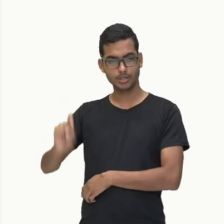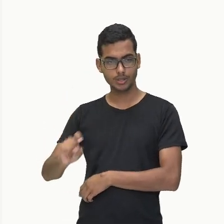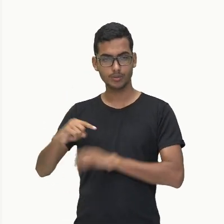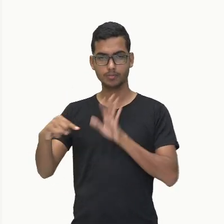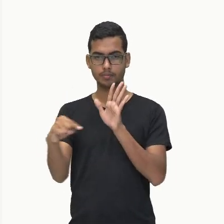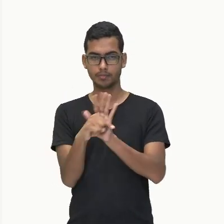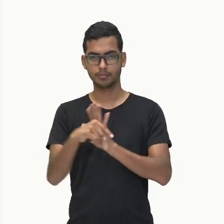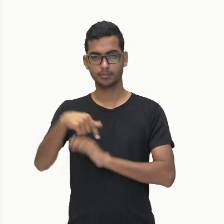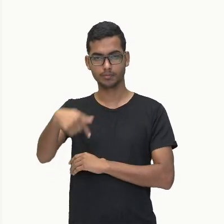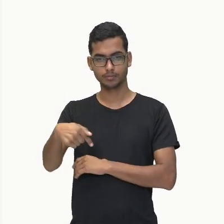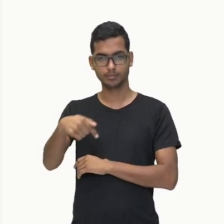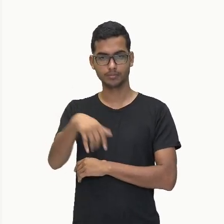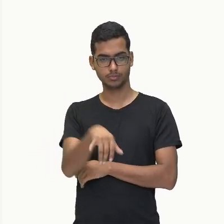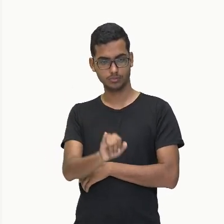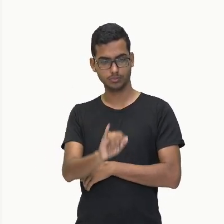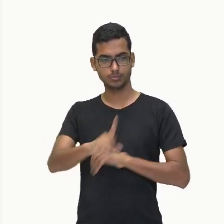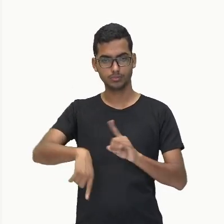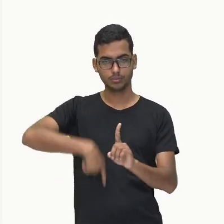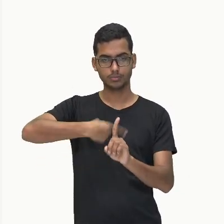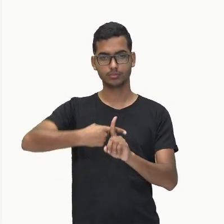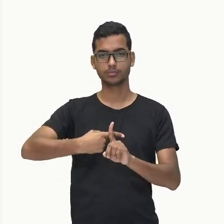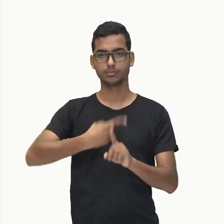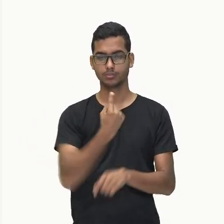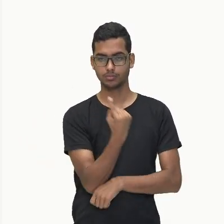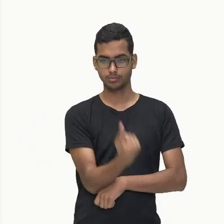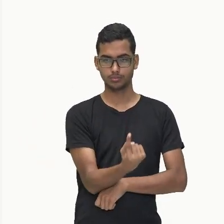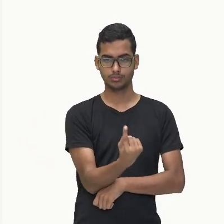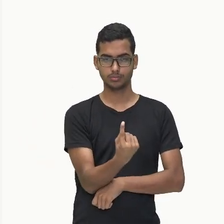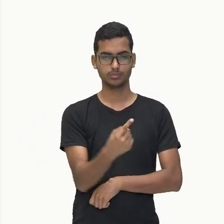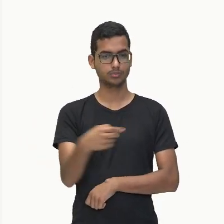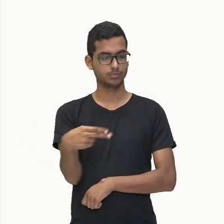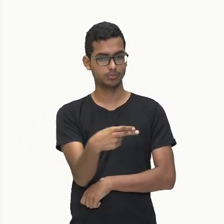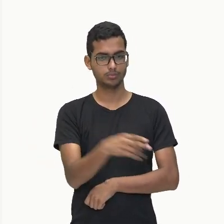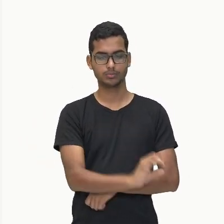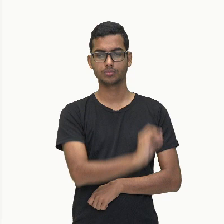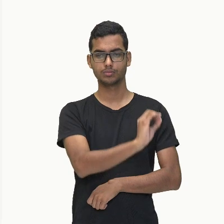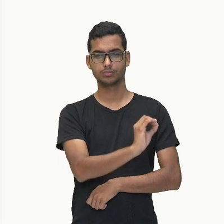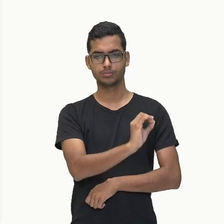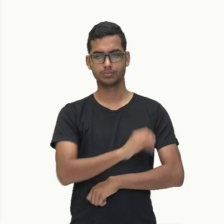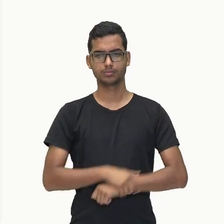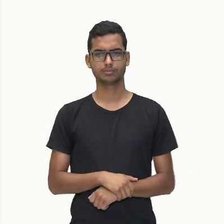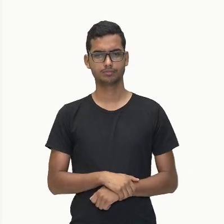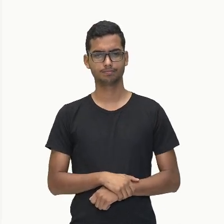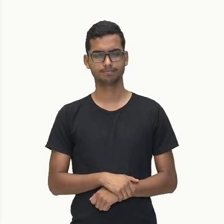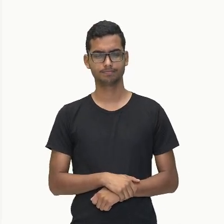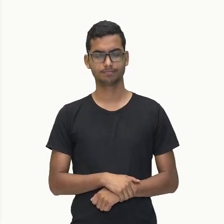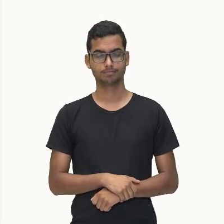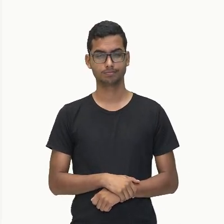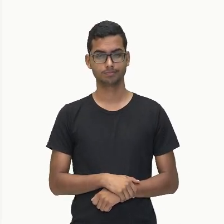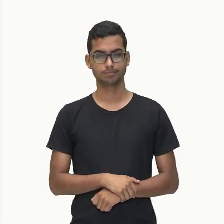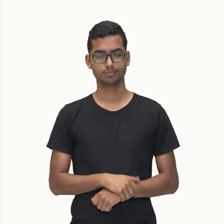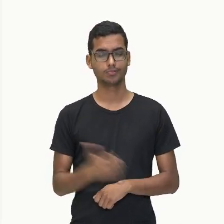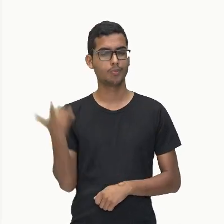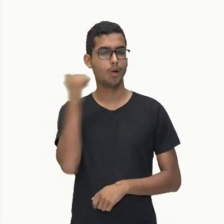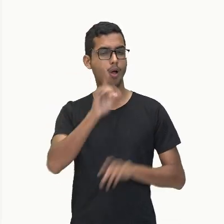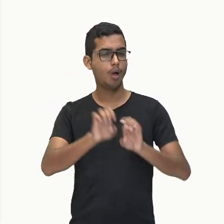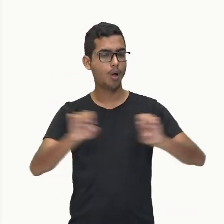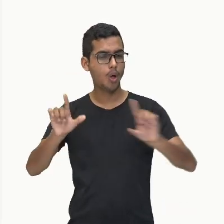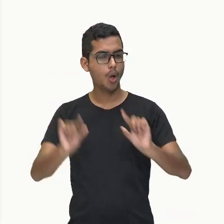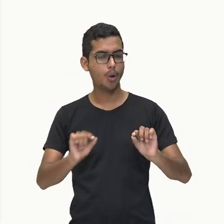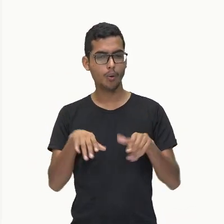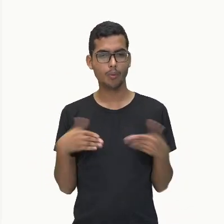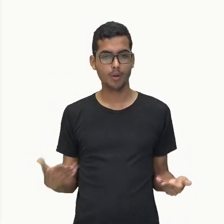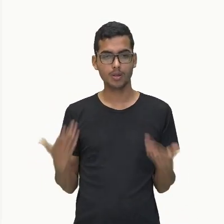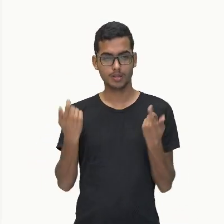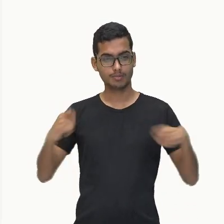menos 7y mais 1 igual a 0. Para a gente obter a equação reduzida, a gente tem que ter o